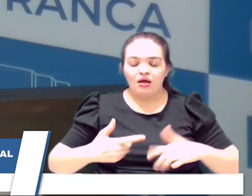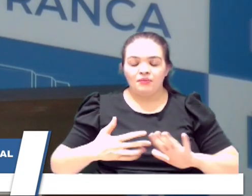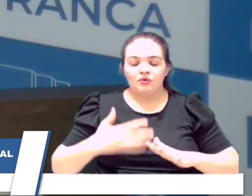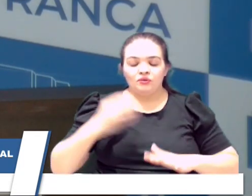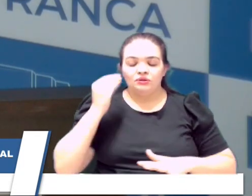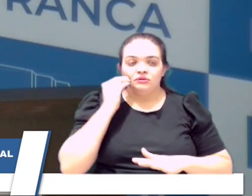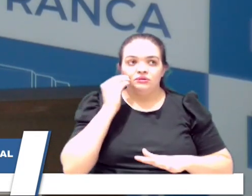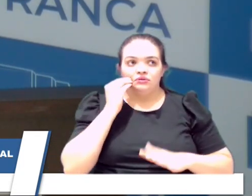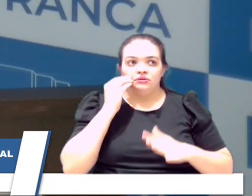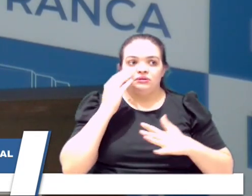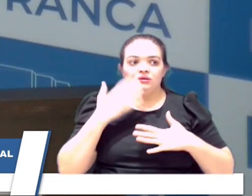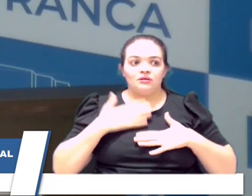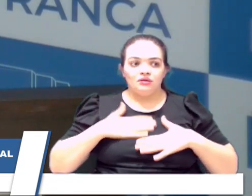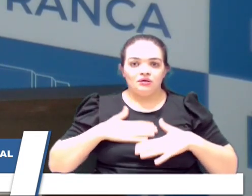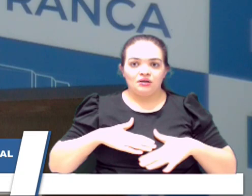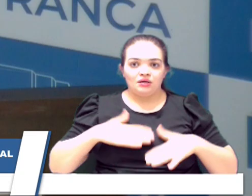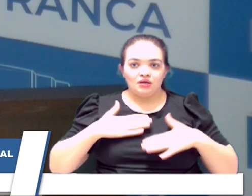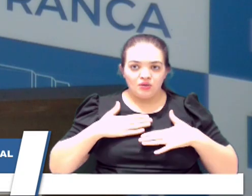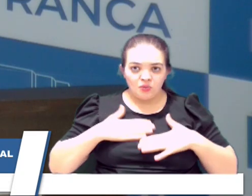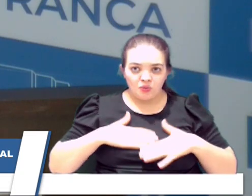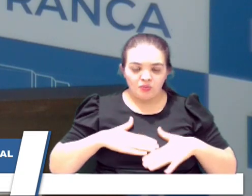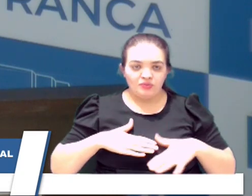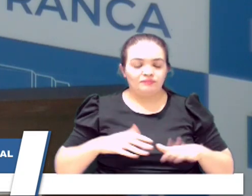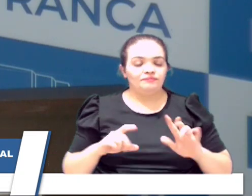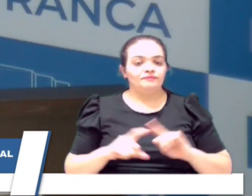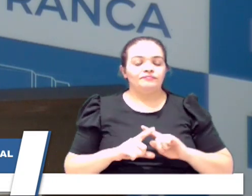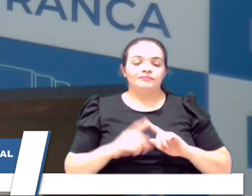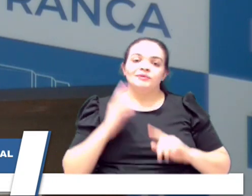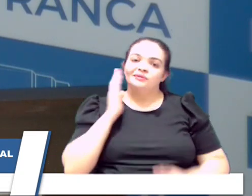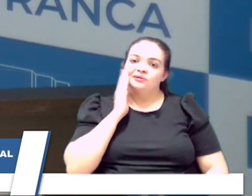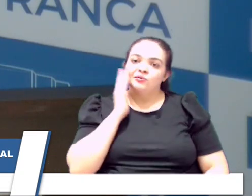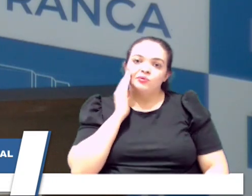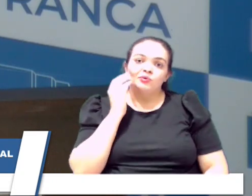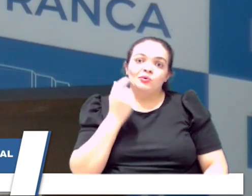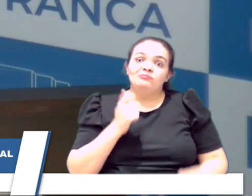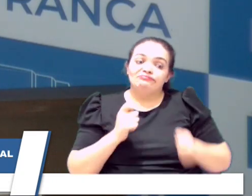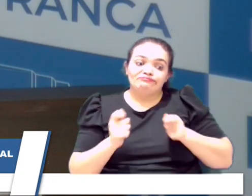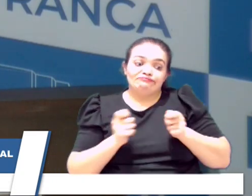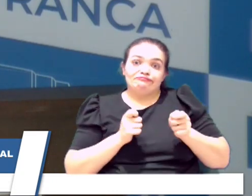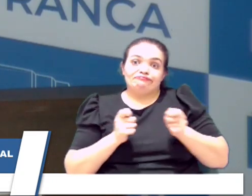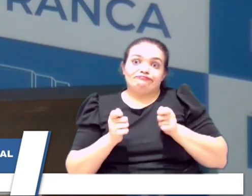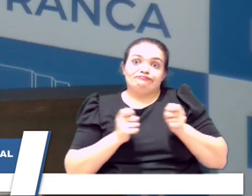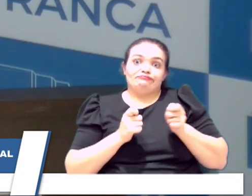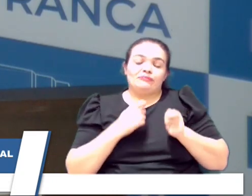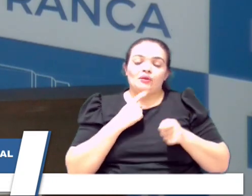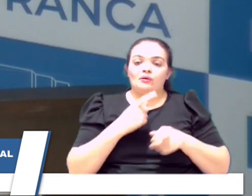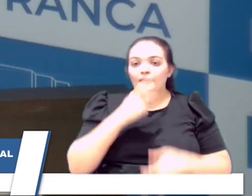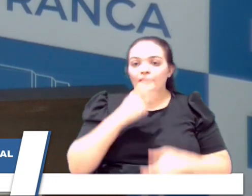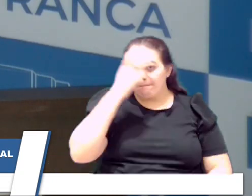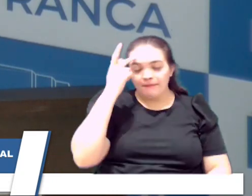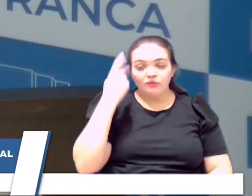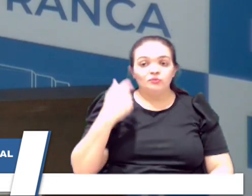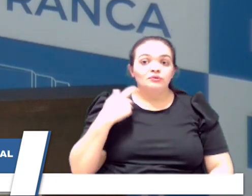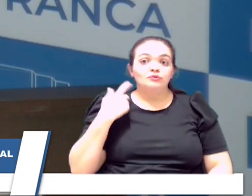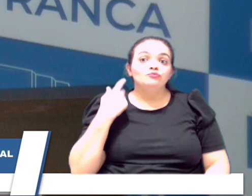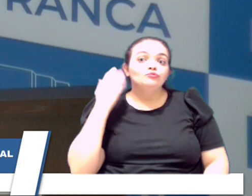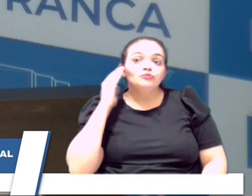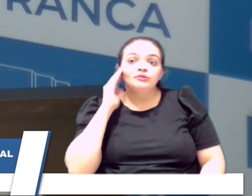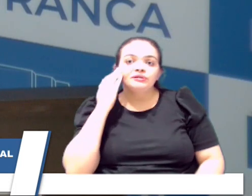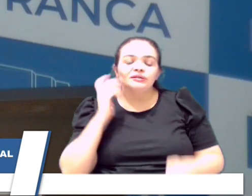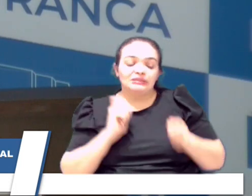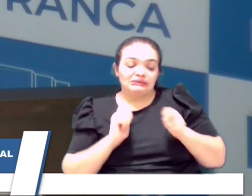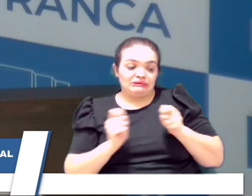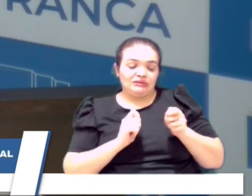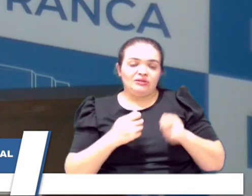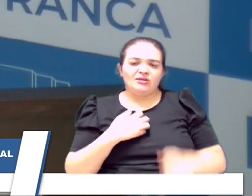minha raiva, na minha agressividade, entendeu? Que eu não tinha controle. E as pessoas não entendiam isso, e eu também não entendia. Eu também